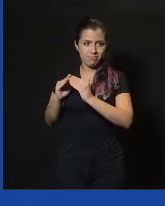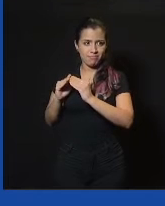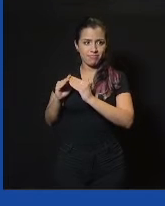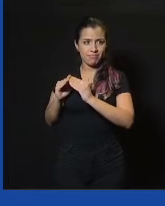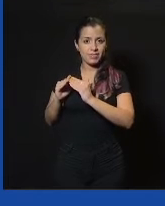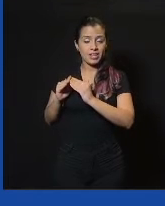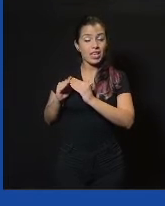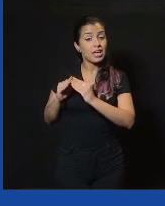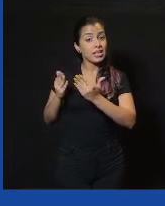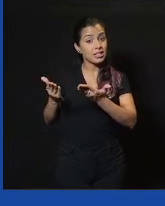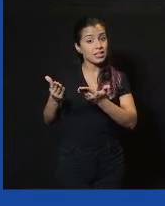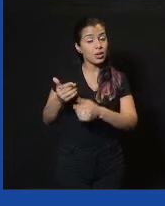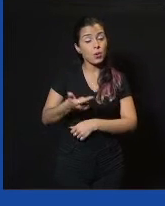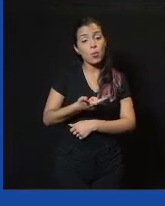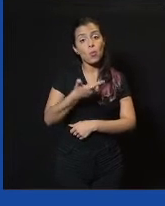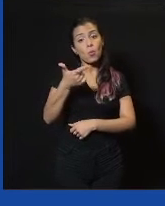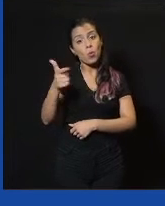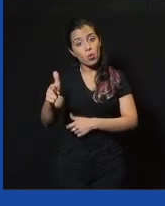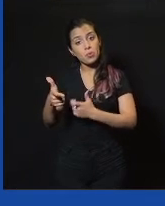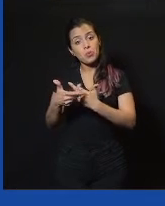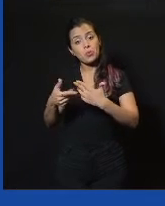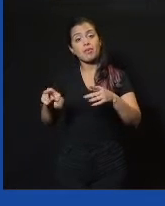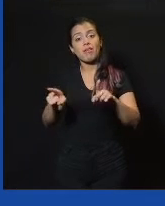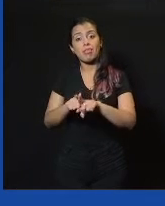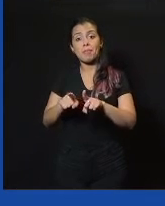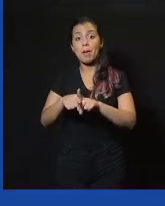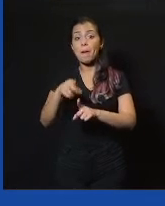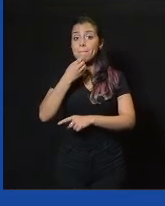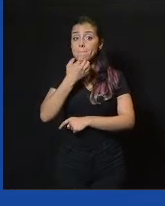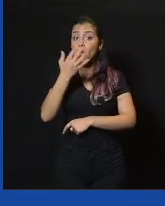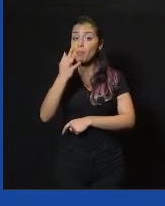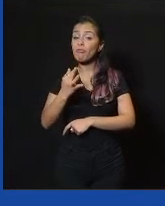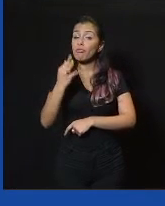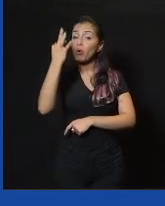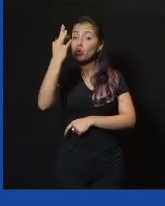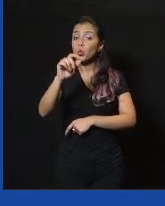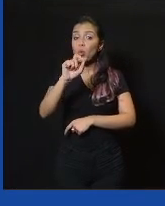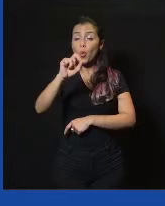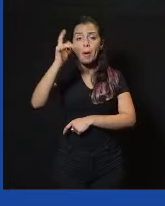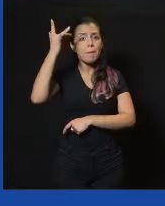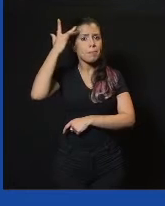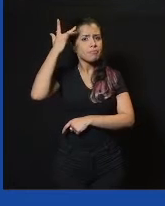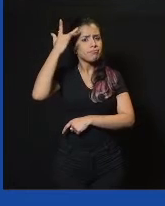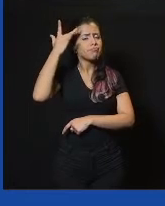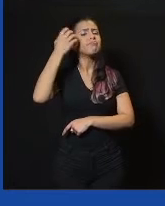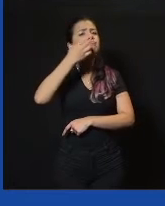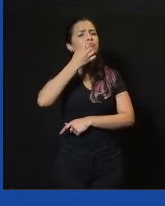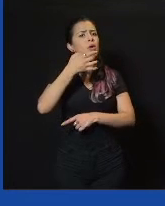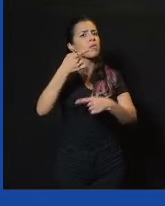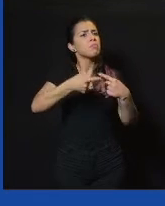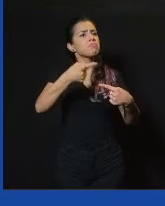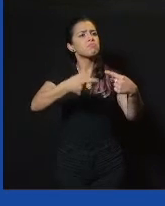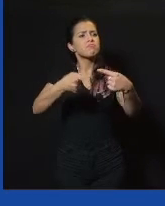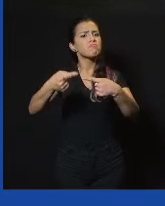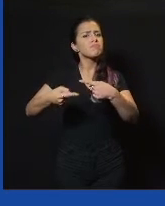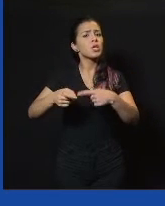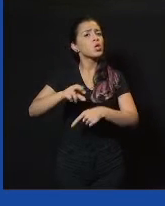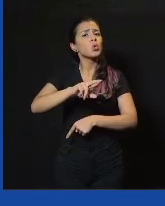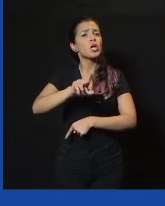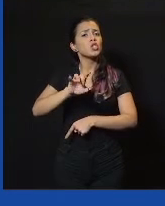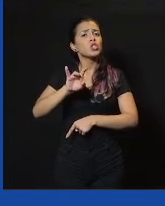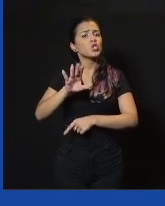aspecto. O outro que eu acho que vai ser bom para o futuro é que nós estamos também amadurecendo do ponto de vista de discutir não mais somente uma agenda